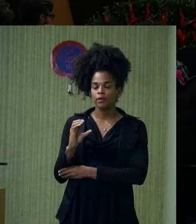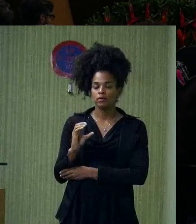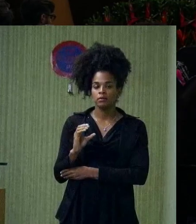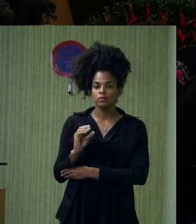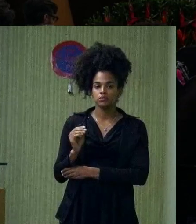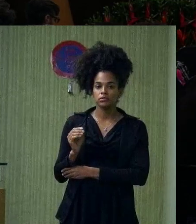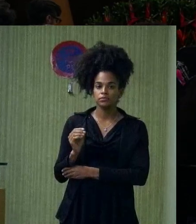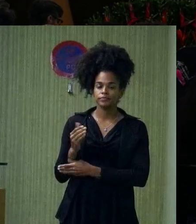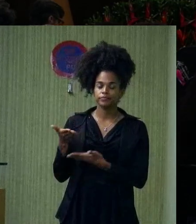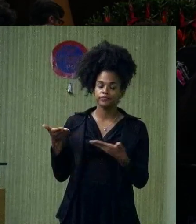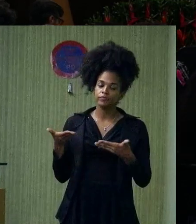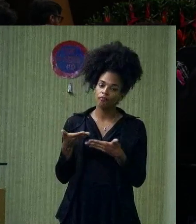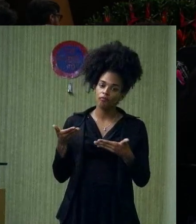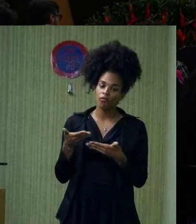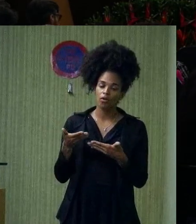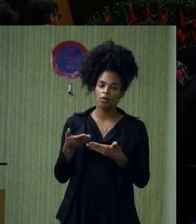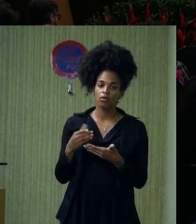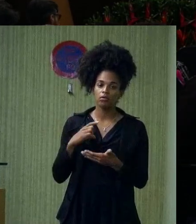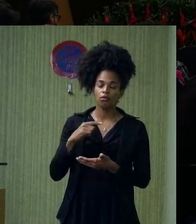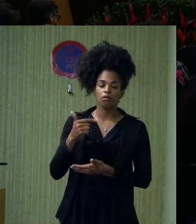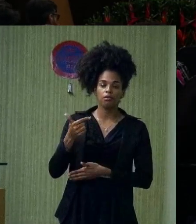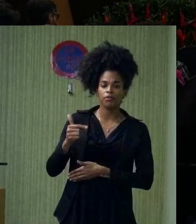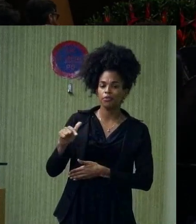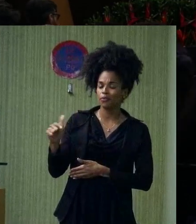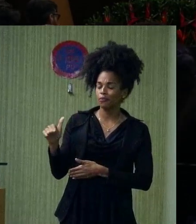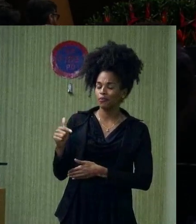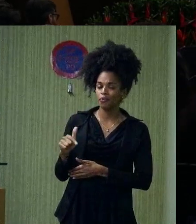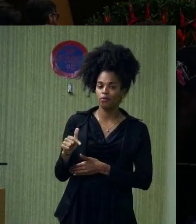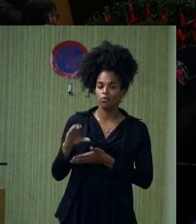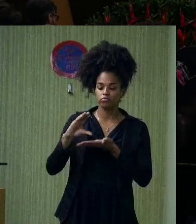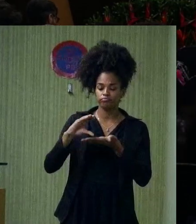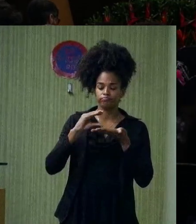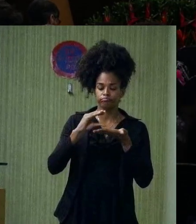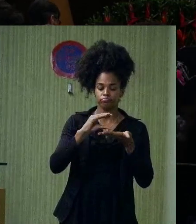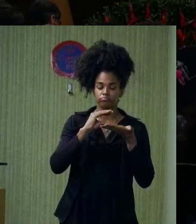pequeno agora são outros programas que estão sendo